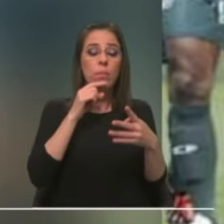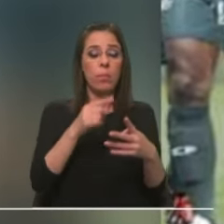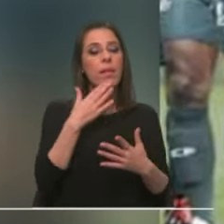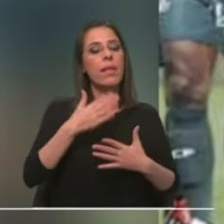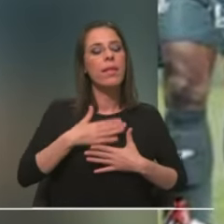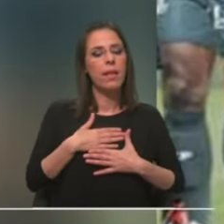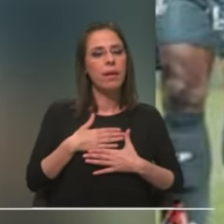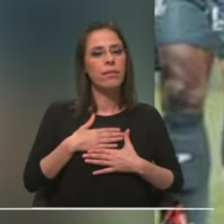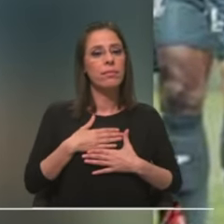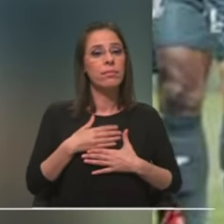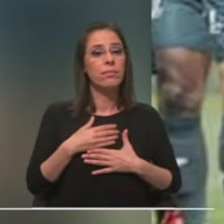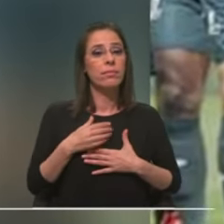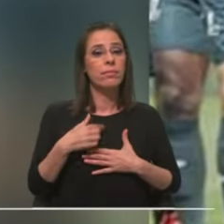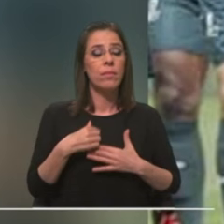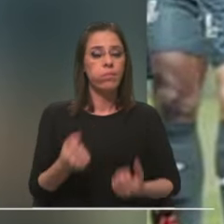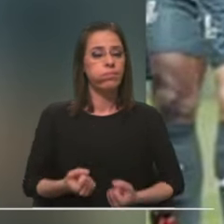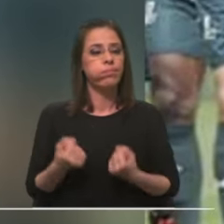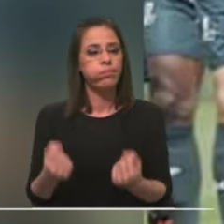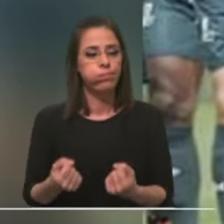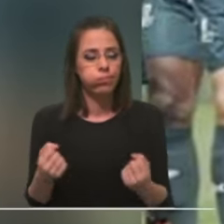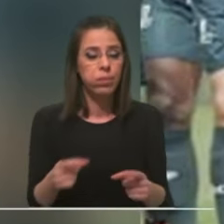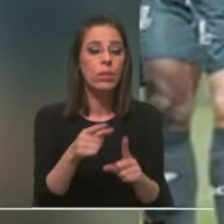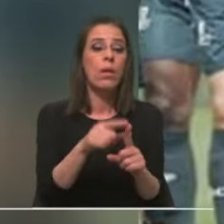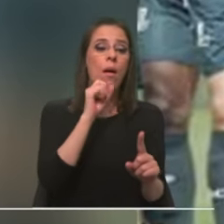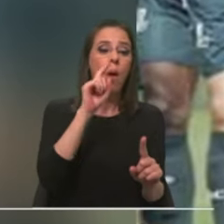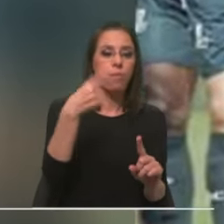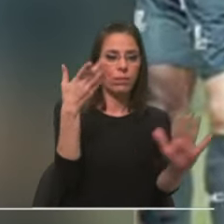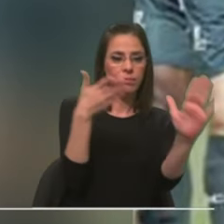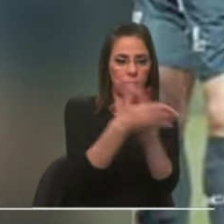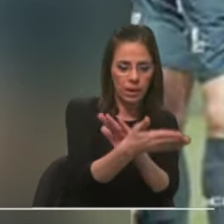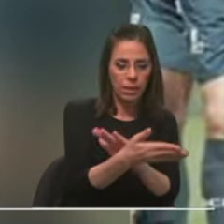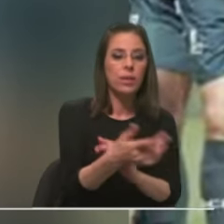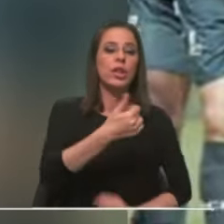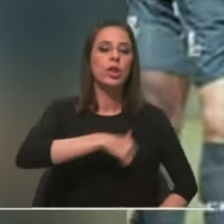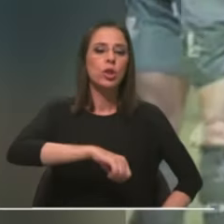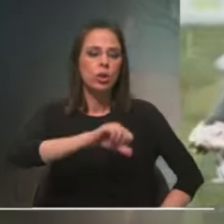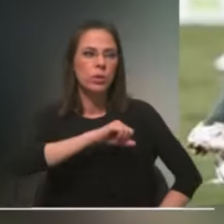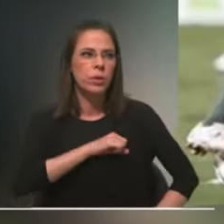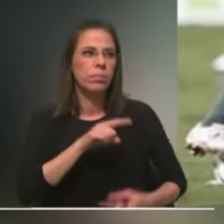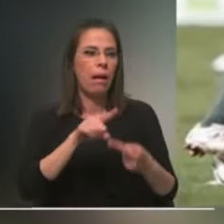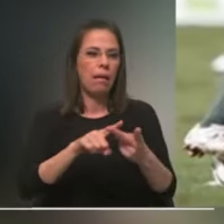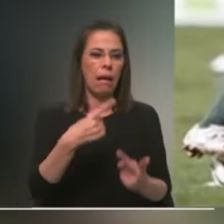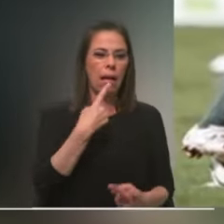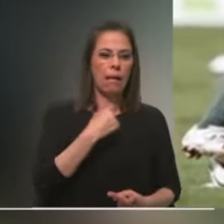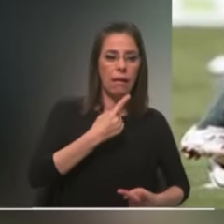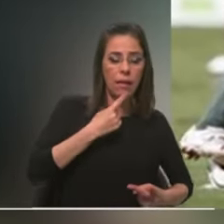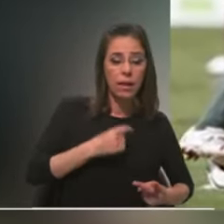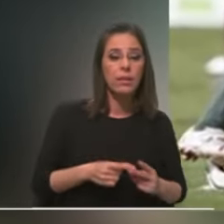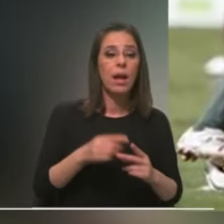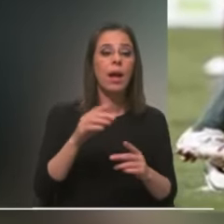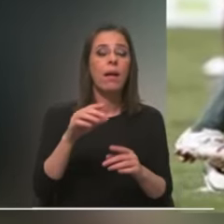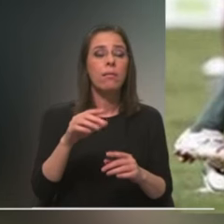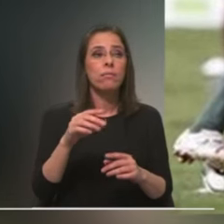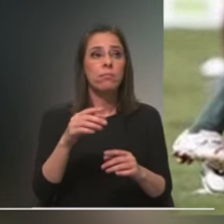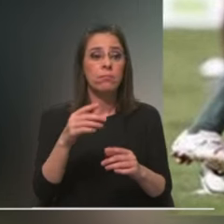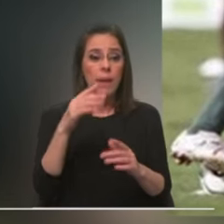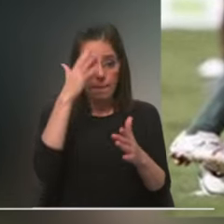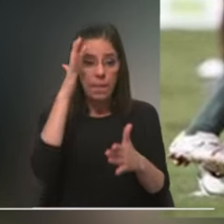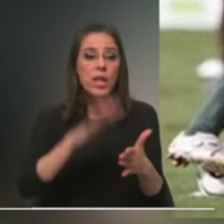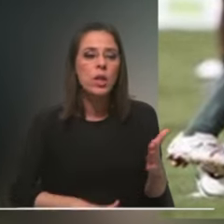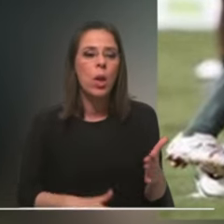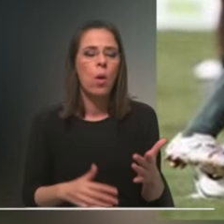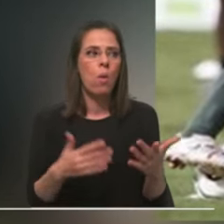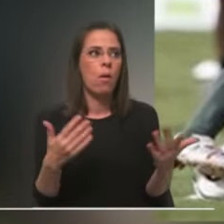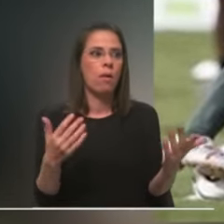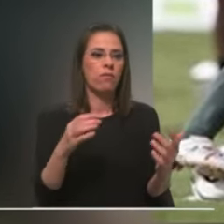levar onde eu não cheguei, não é? Porque o Fábio teve hipótese de jogar para a Espanha, para a Inglaterra, teve no Chelsea, Barcelona,